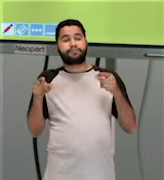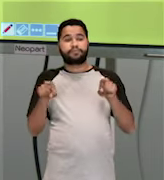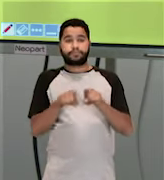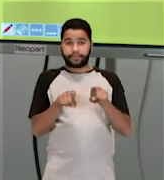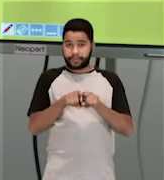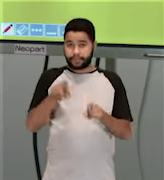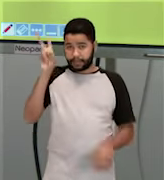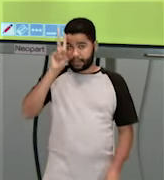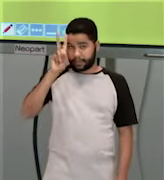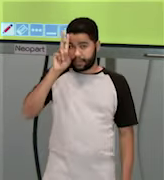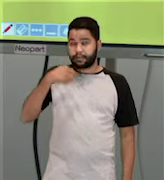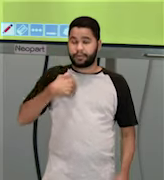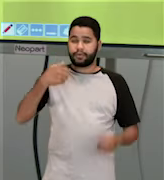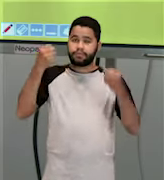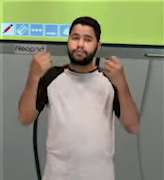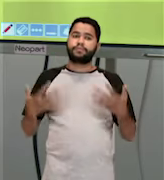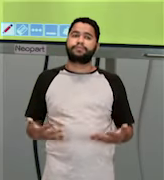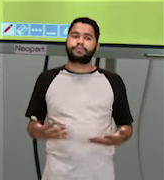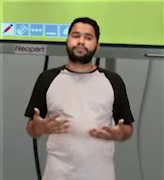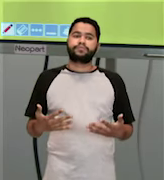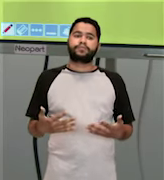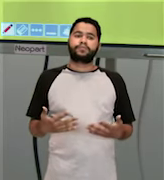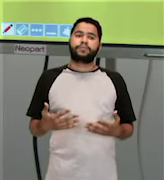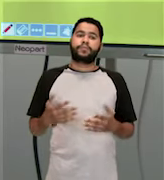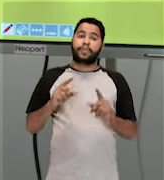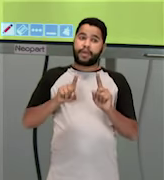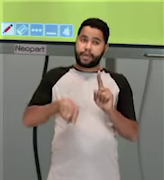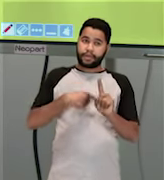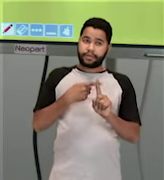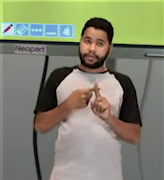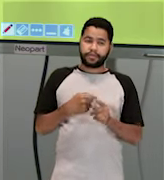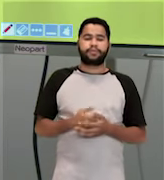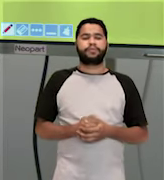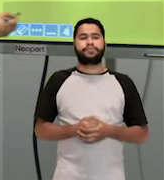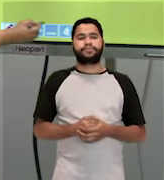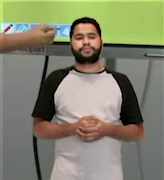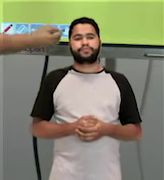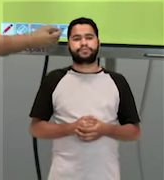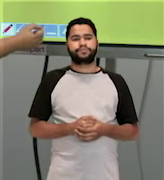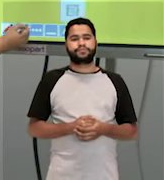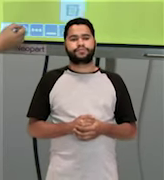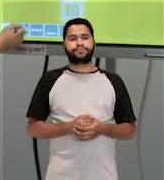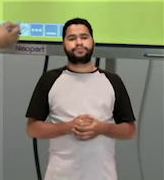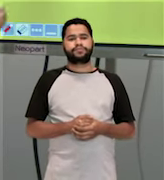lembra que eu falei no início, assim como a adição, tá?